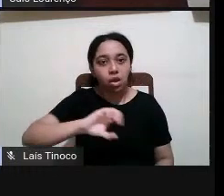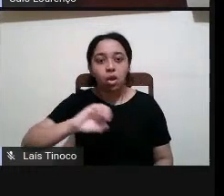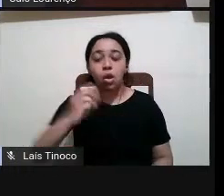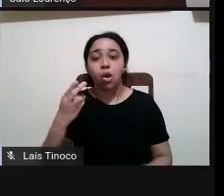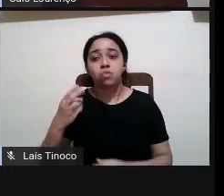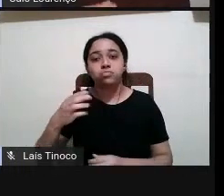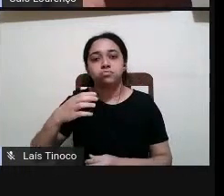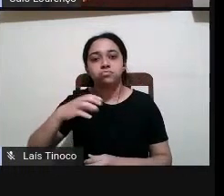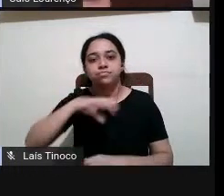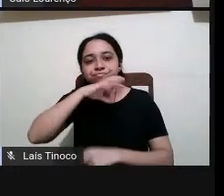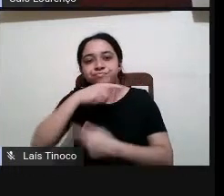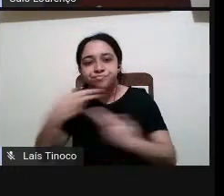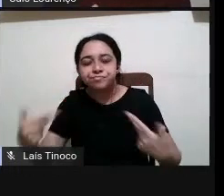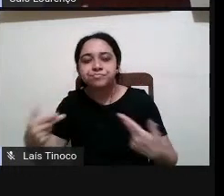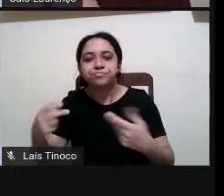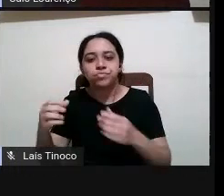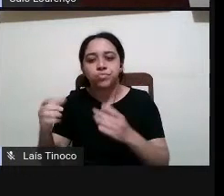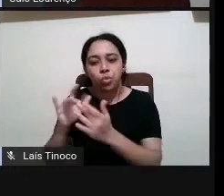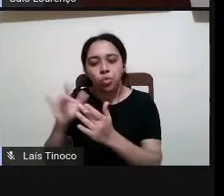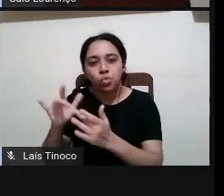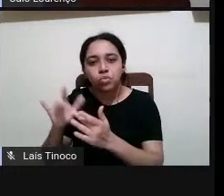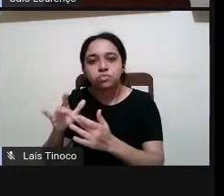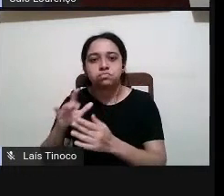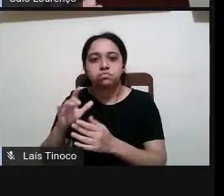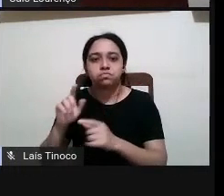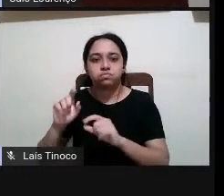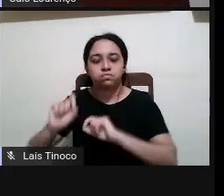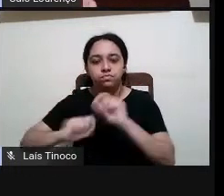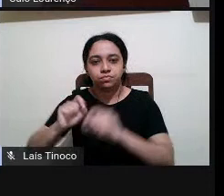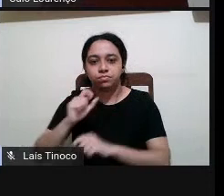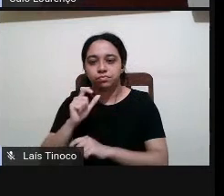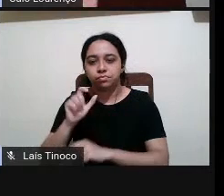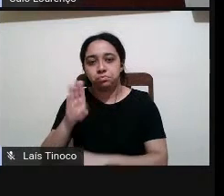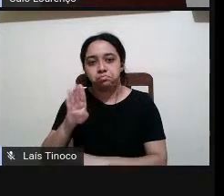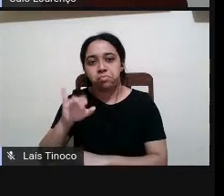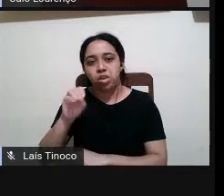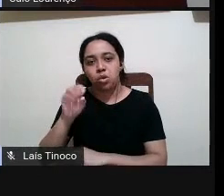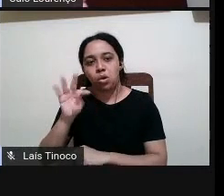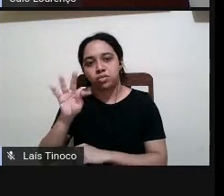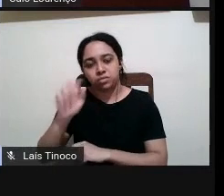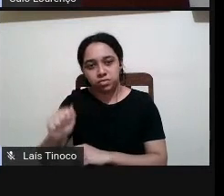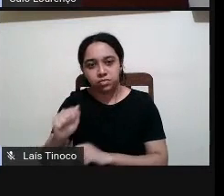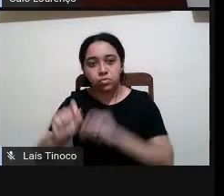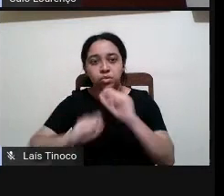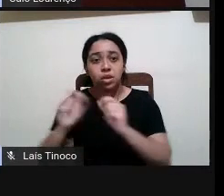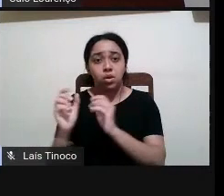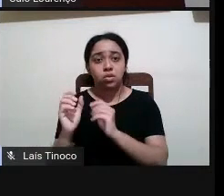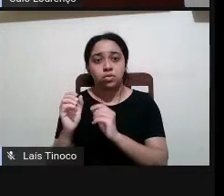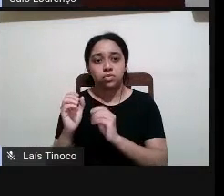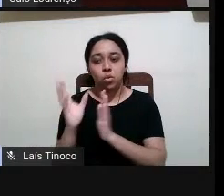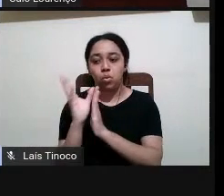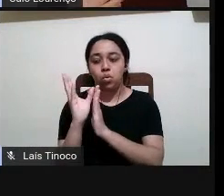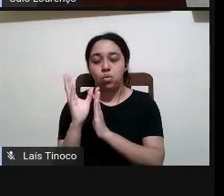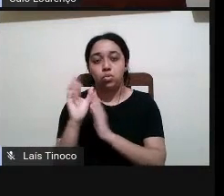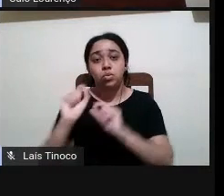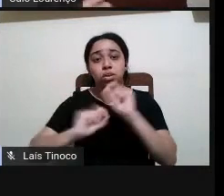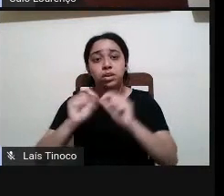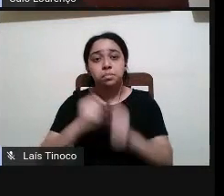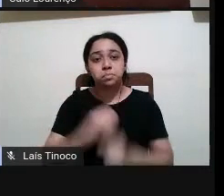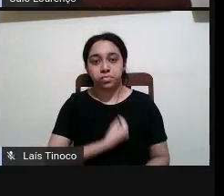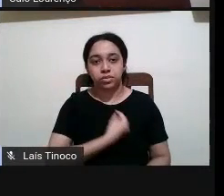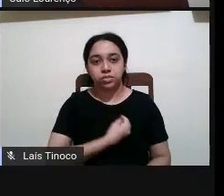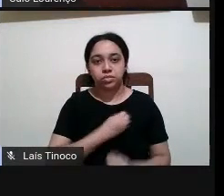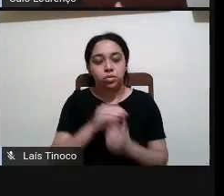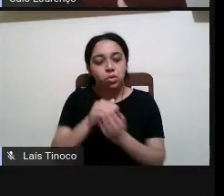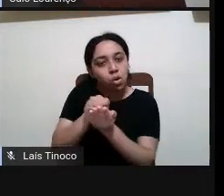estudo específico, nós analisamos apenas a biota, né? O conteúdo de ostras, né? Mas é possível